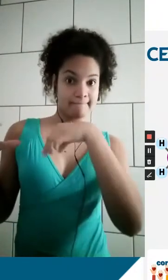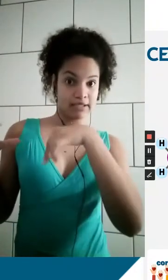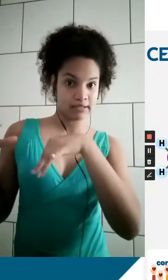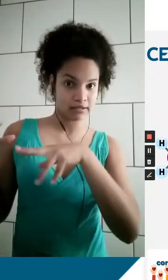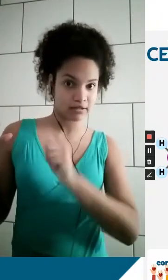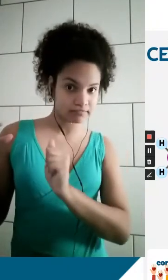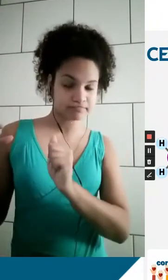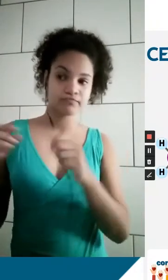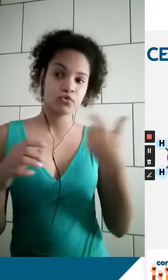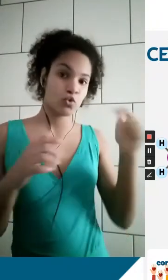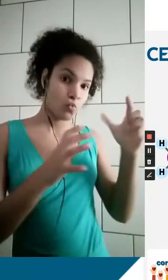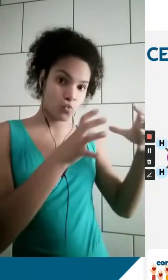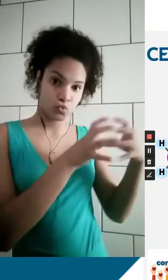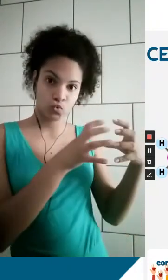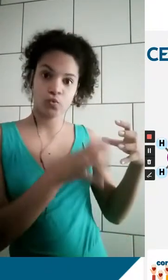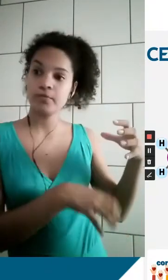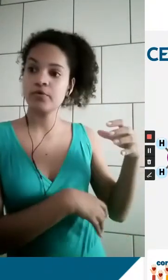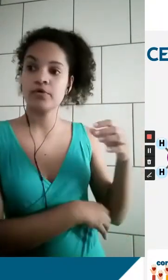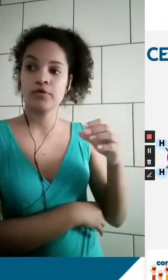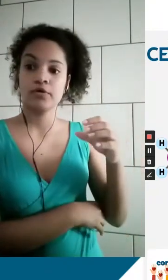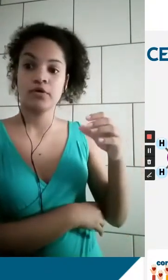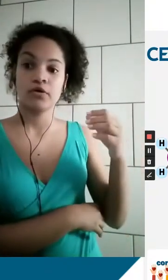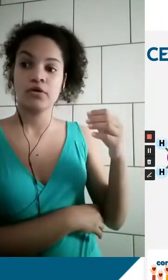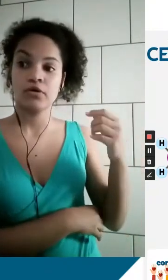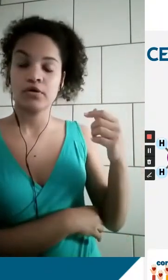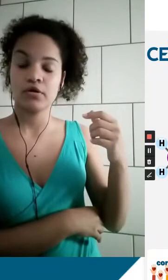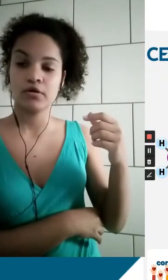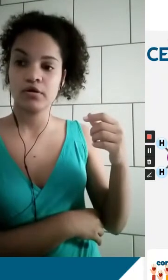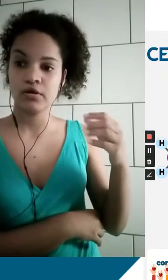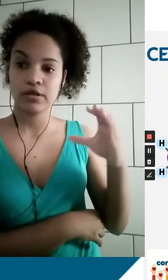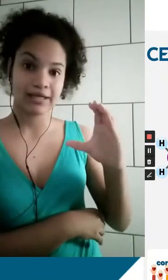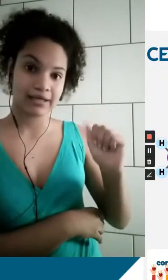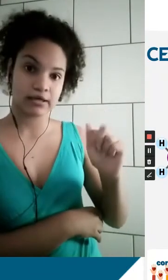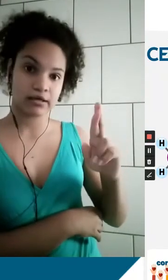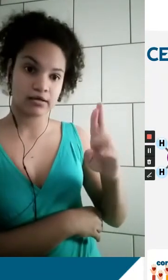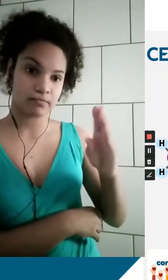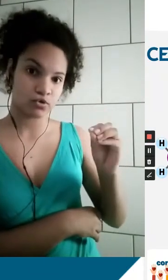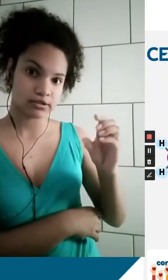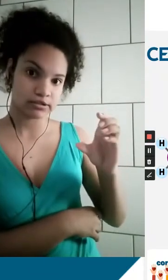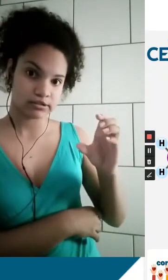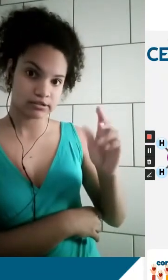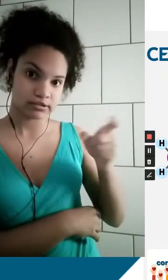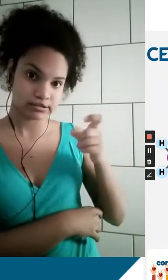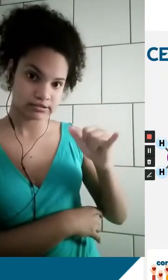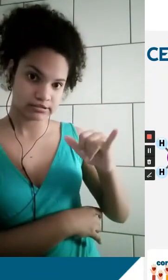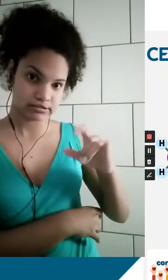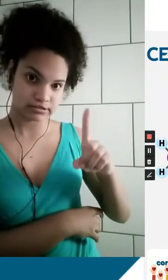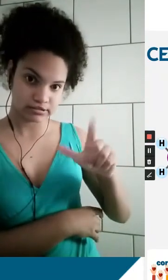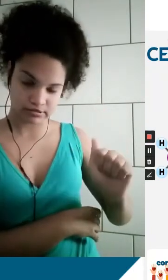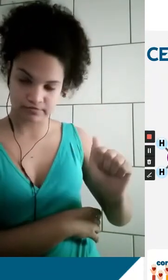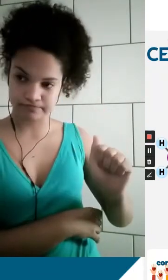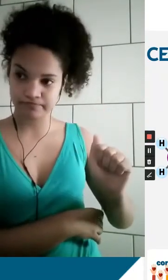carboxila, ligada a um outro átomo, melhor dizendo, de hidrogênio. Na apostila, na figura